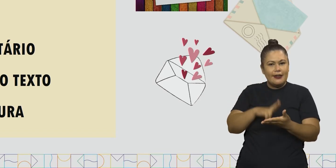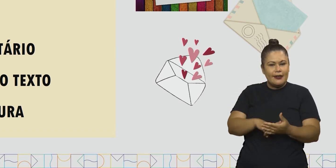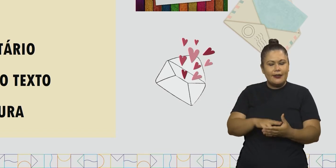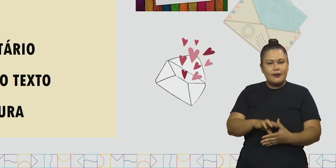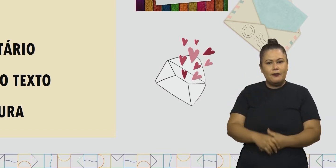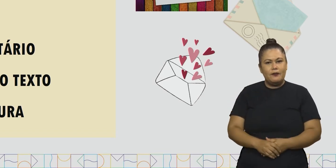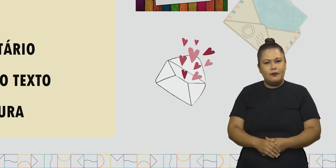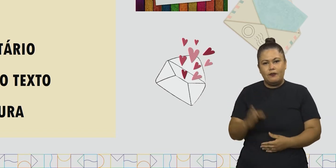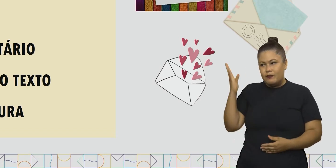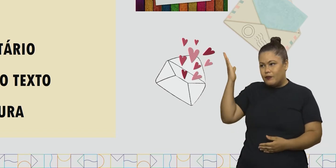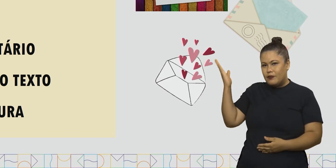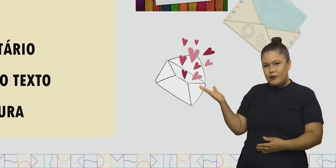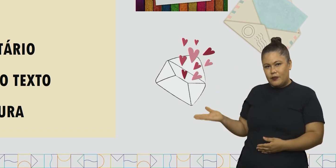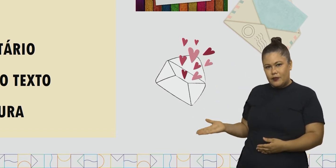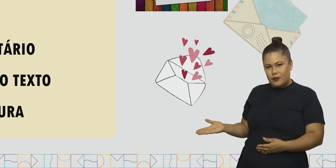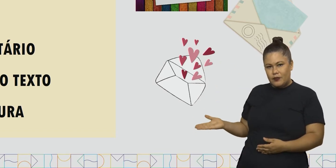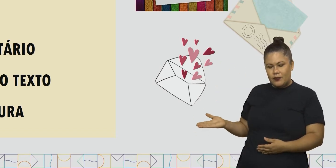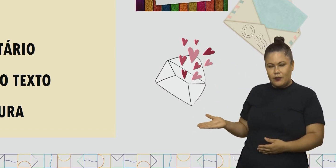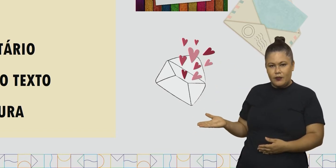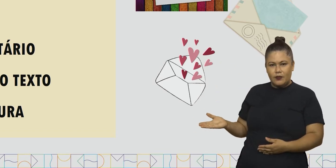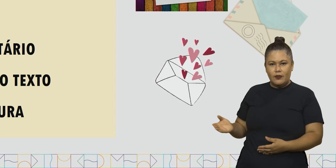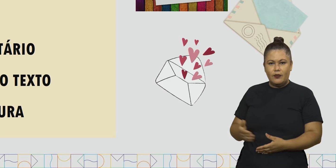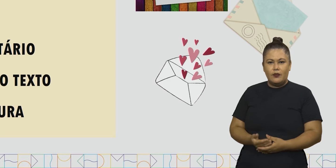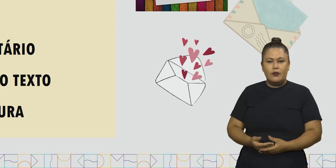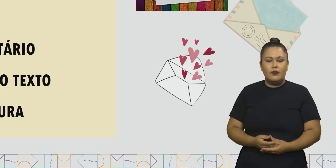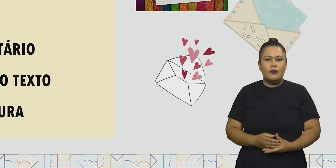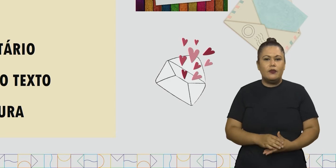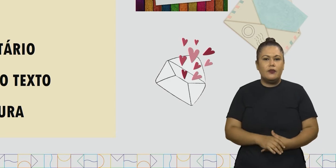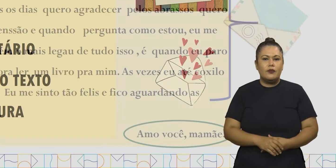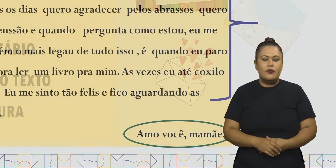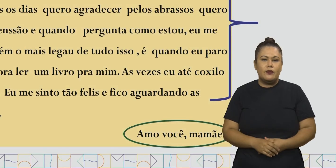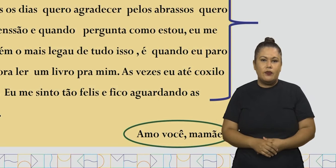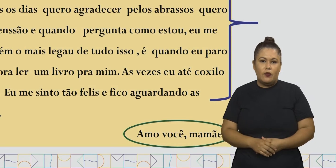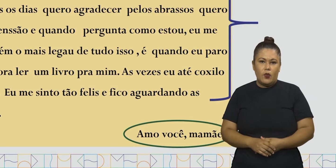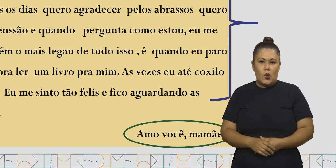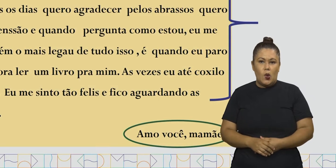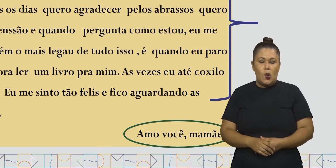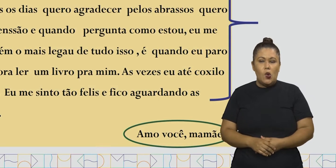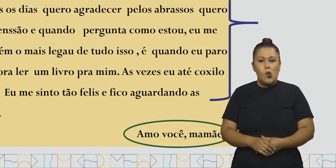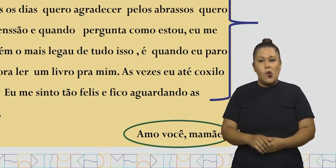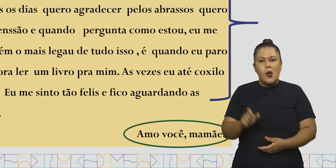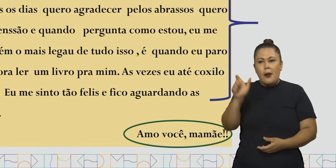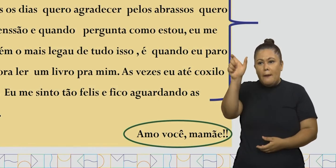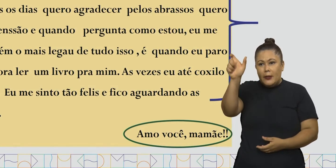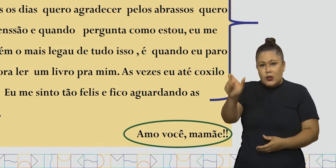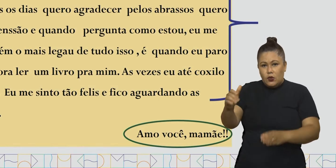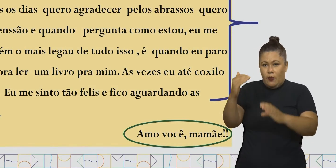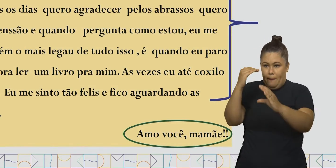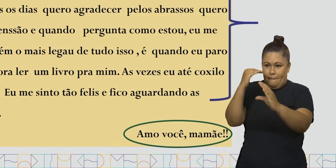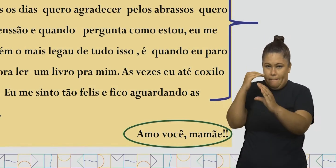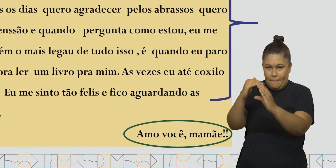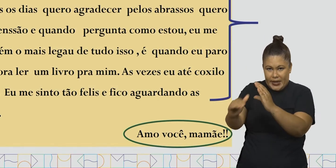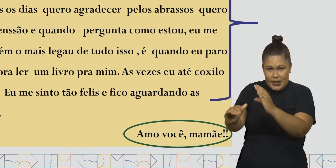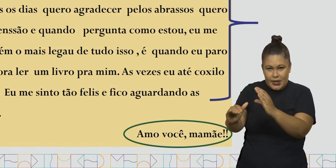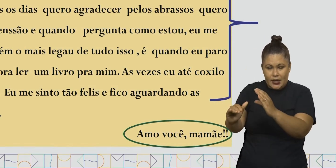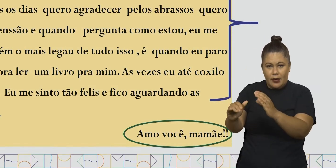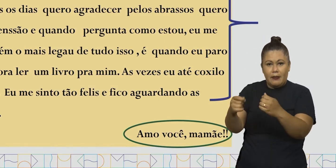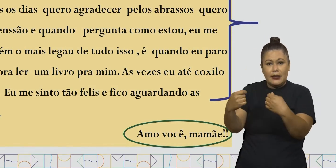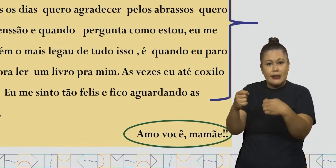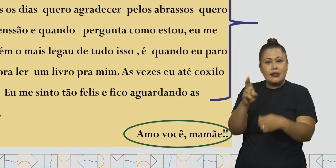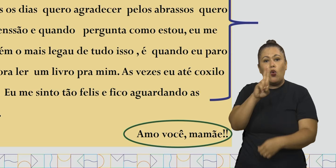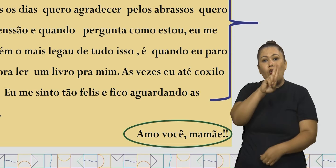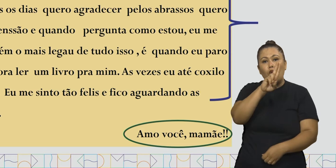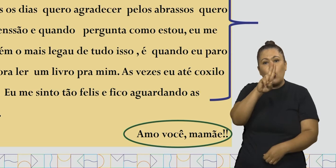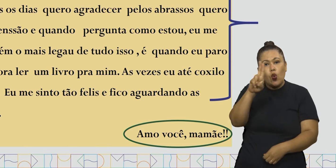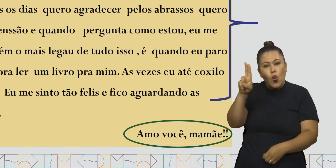Visto isso, passemos para a carta analisada. A destinatário, ou seja, há um